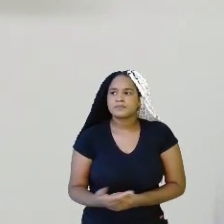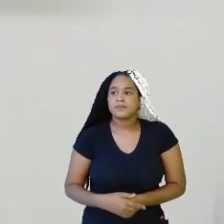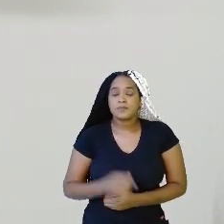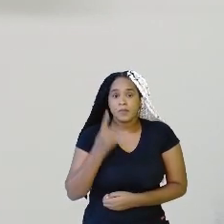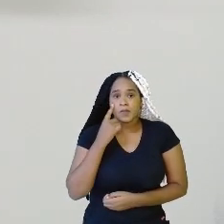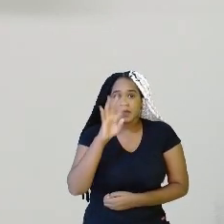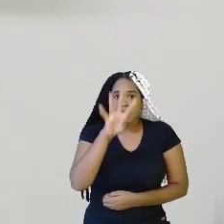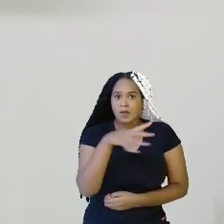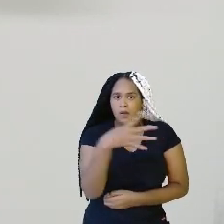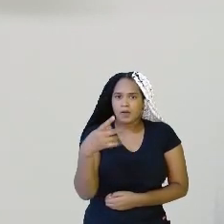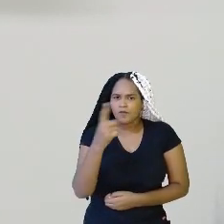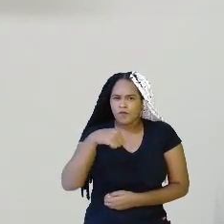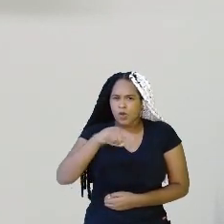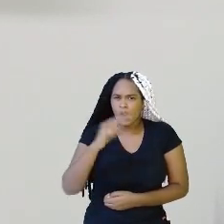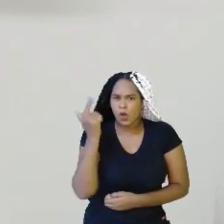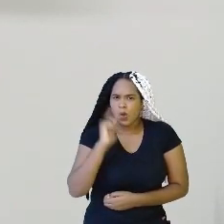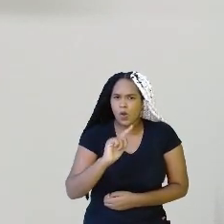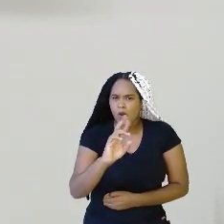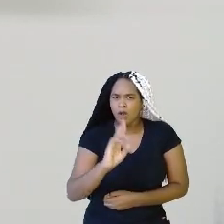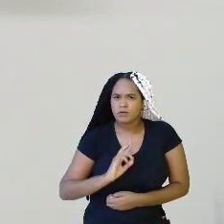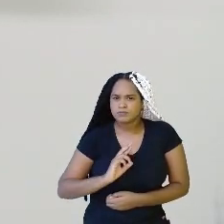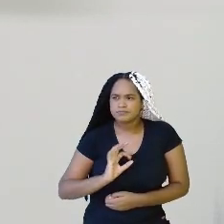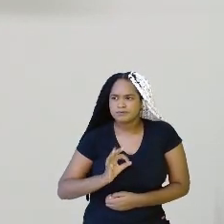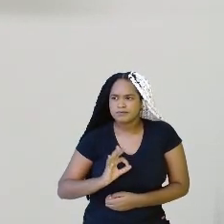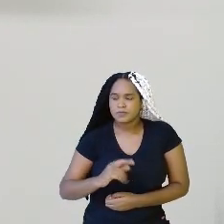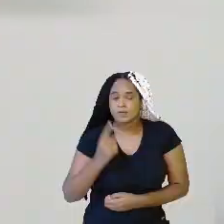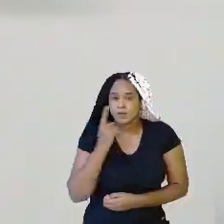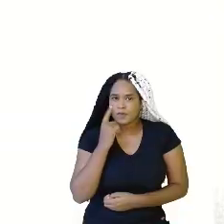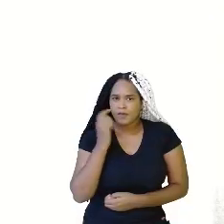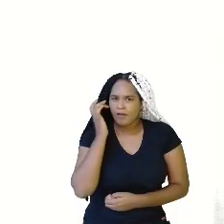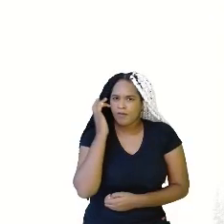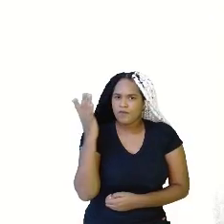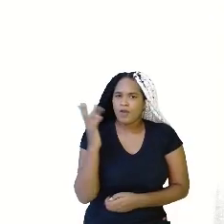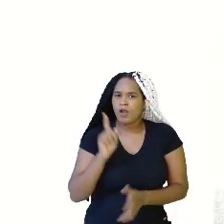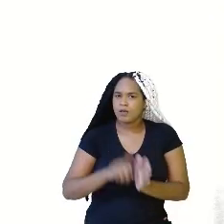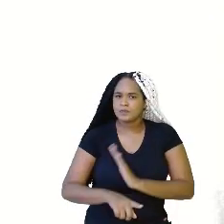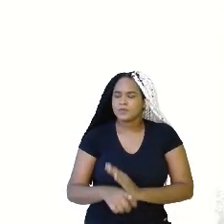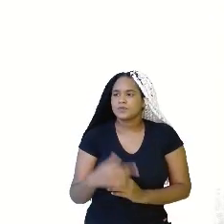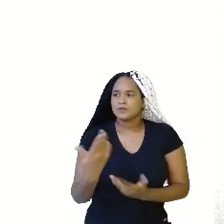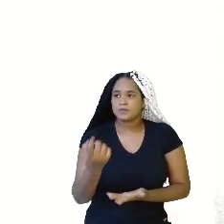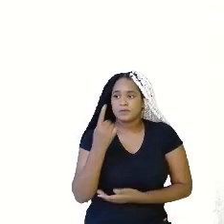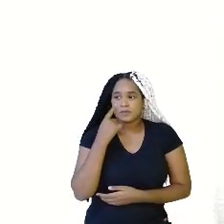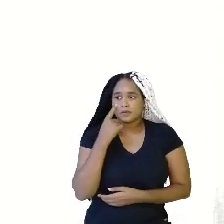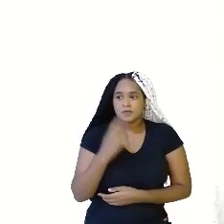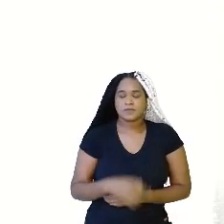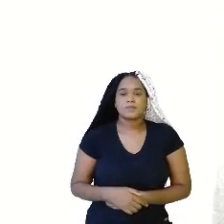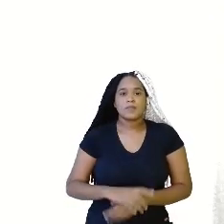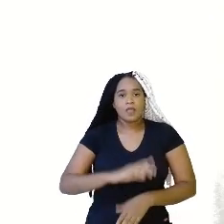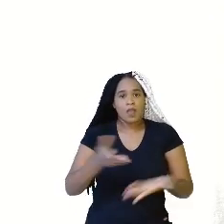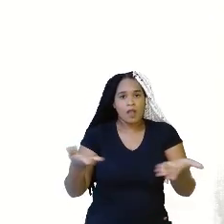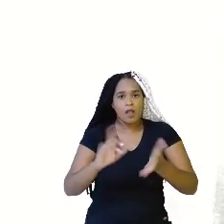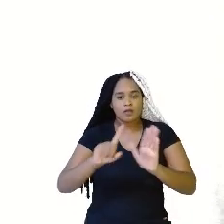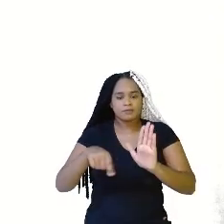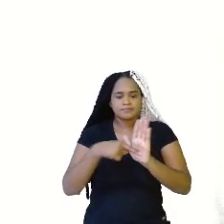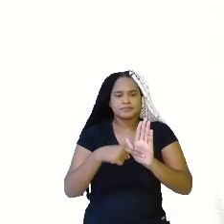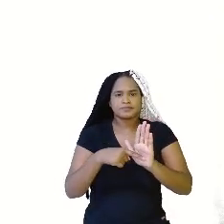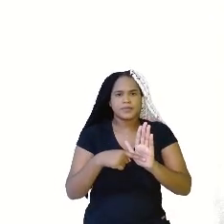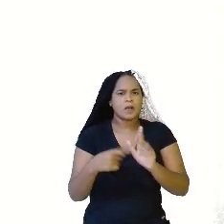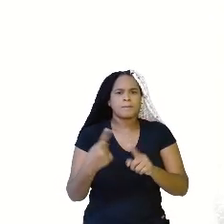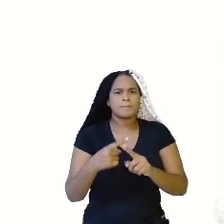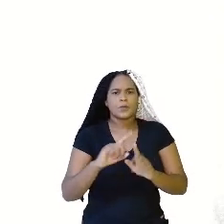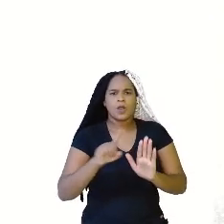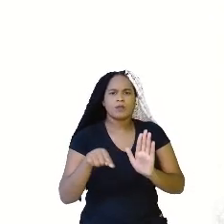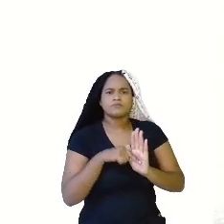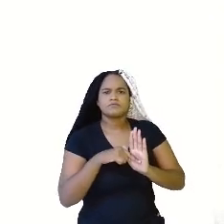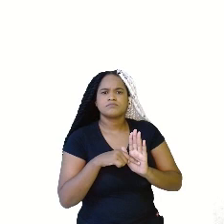você consegue dizer para mim? Pergunta fácil. Questão de subtração. Por que a questão